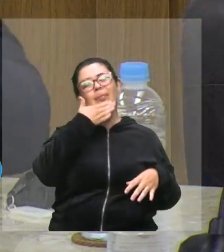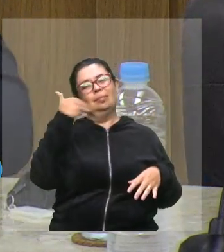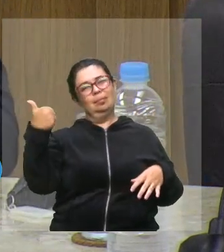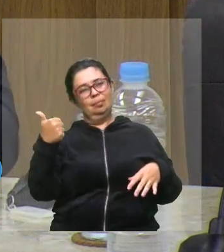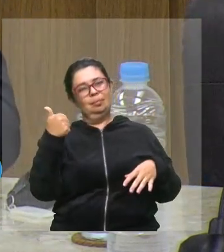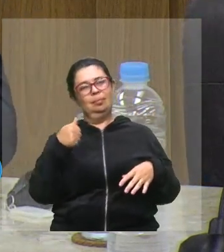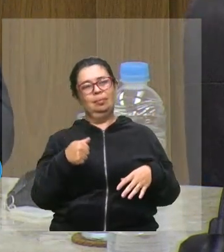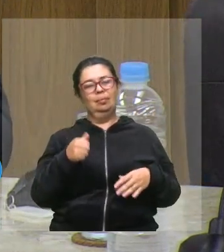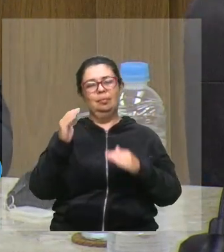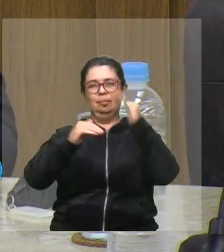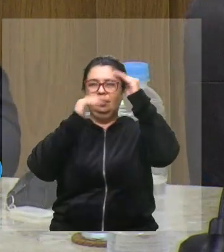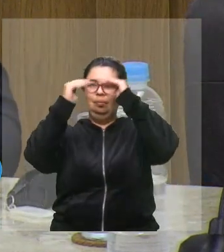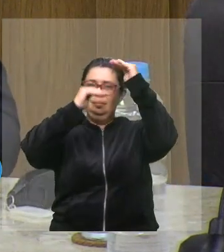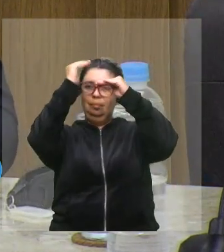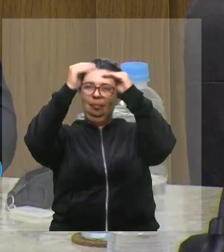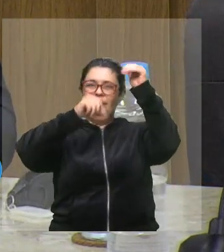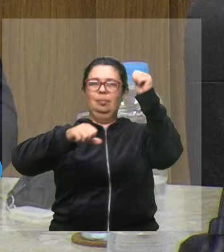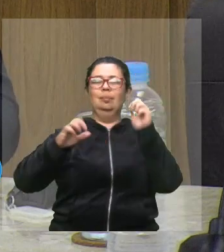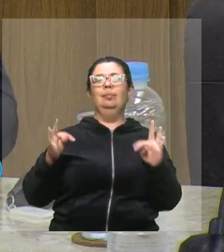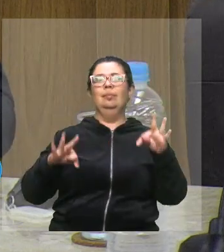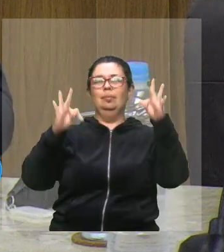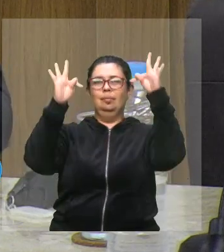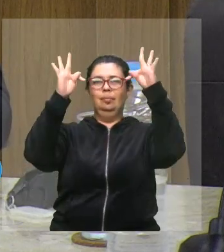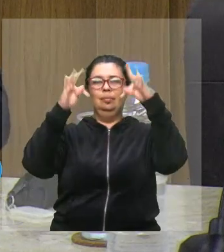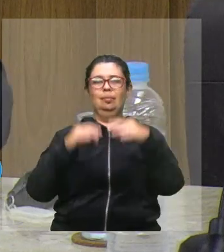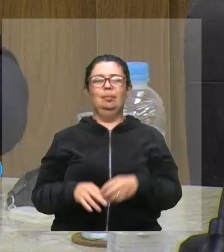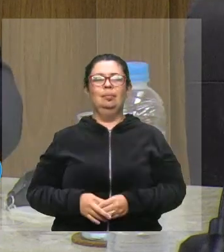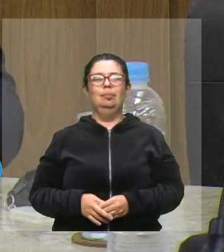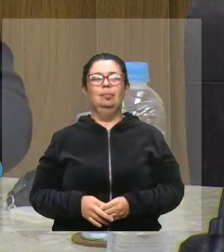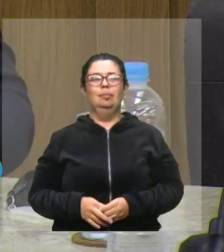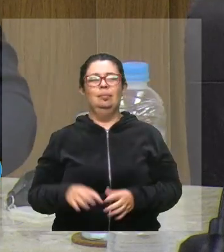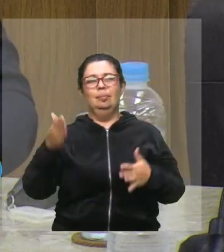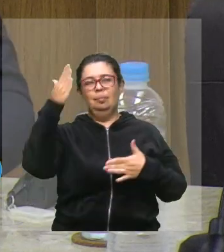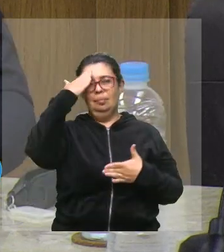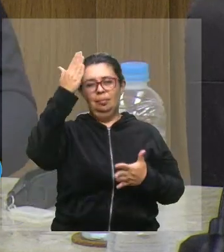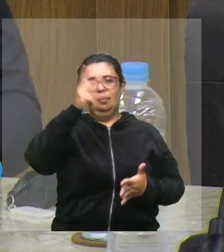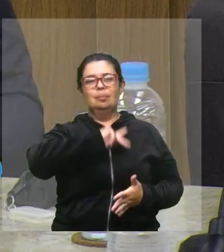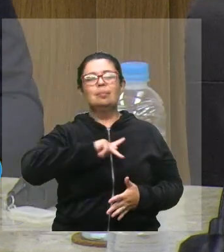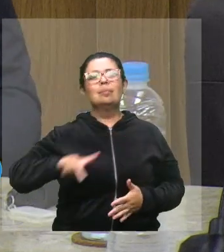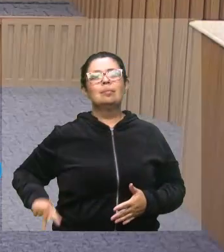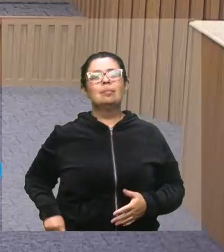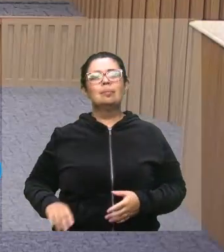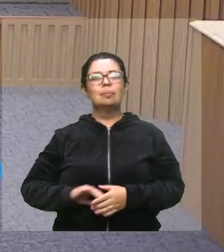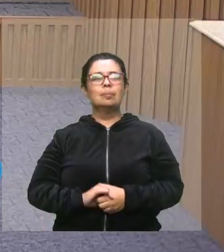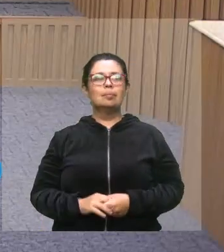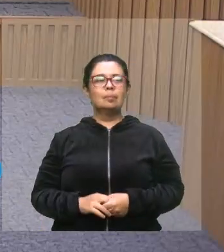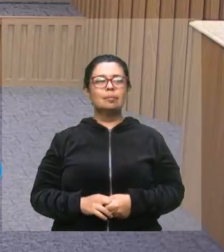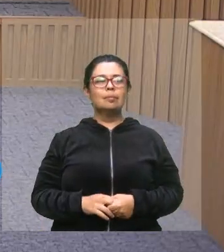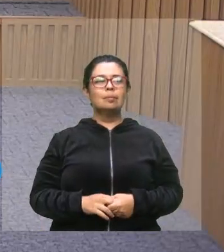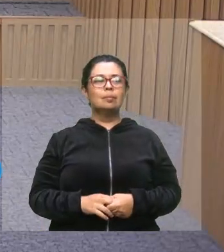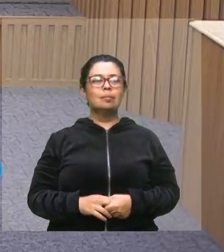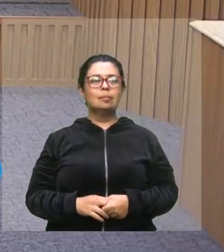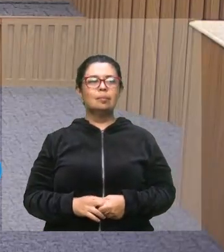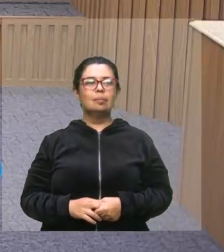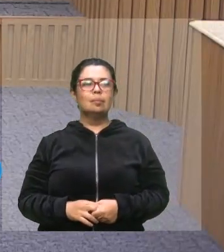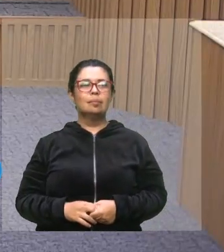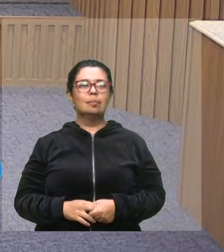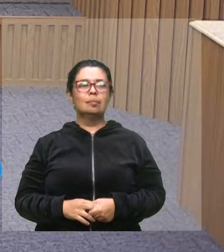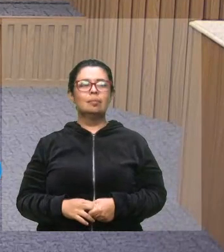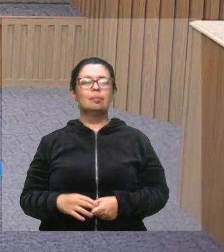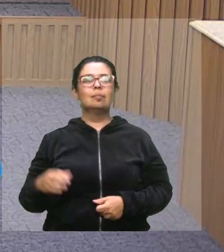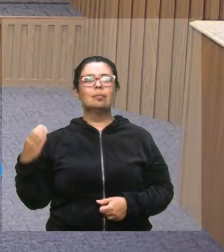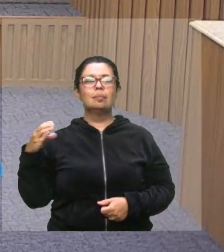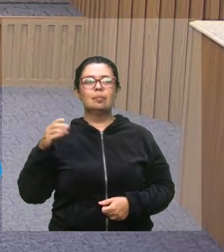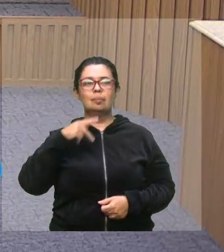um incentivo à inovação e tecnológica em nossa cidade. Obrigado, senhor presidente. Eu gostaria de salientar que, logo